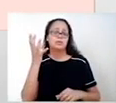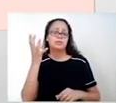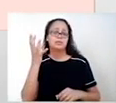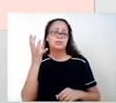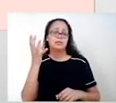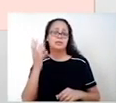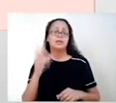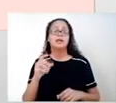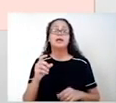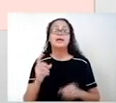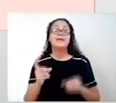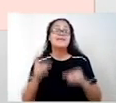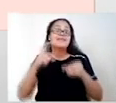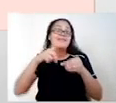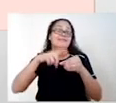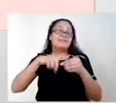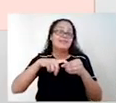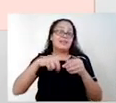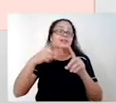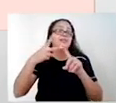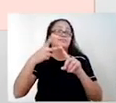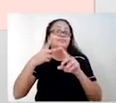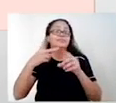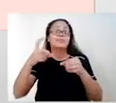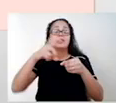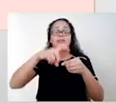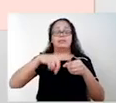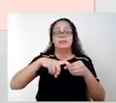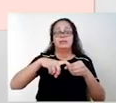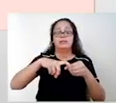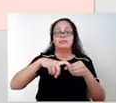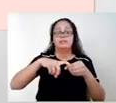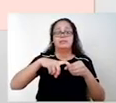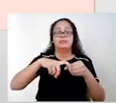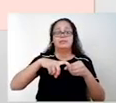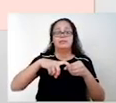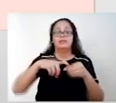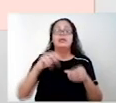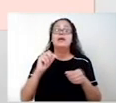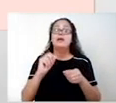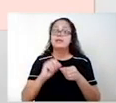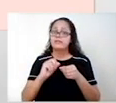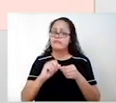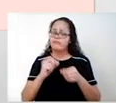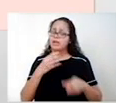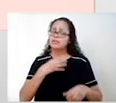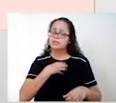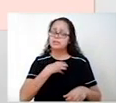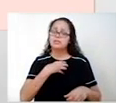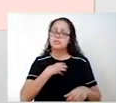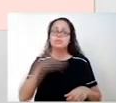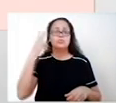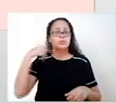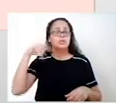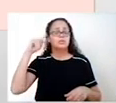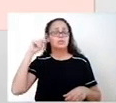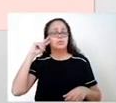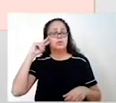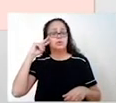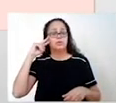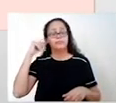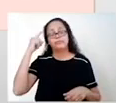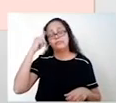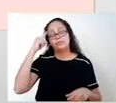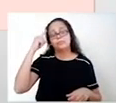que seria a verossimilhança interna? Seria aquela que ela faz sentido dentro daquela história. Vamos